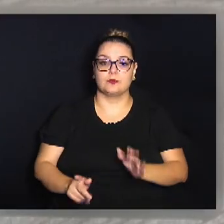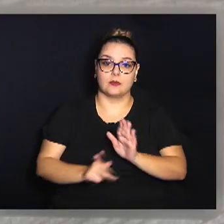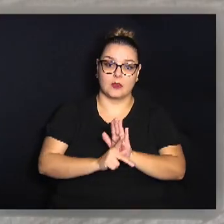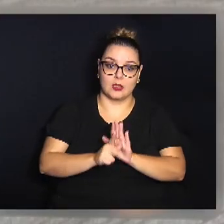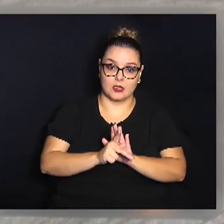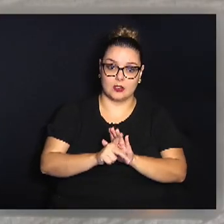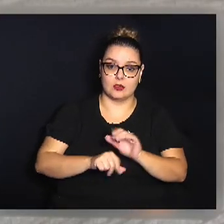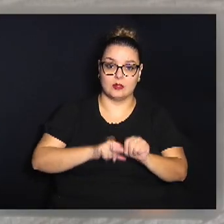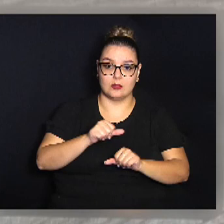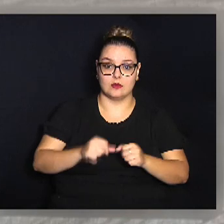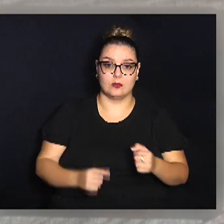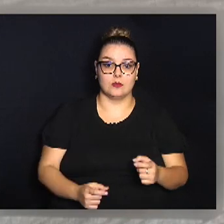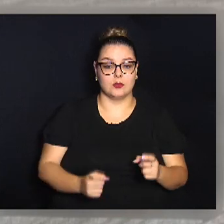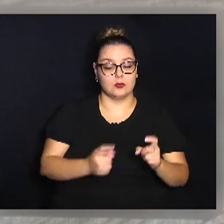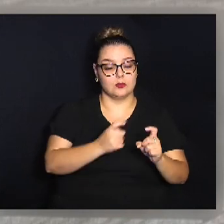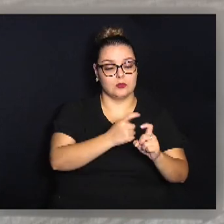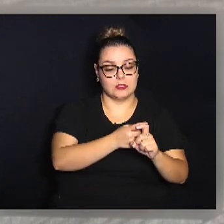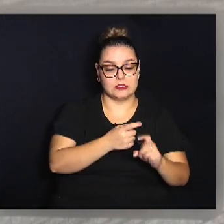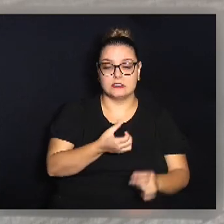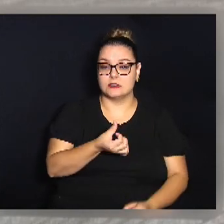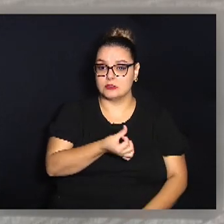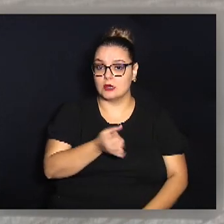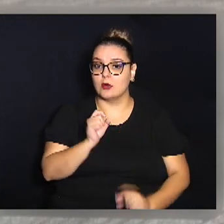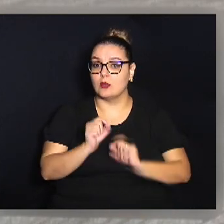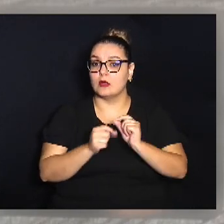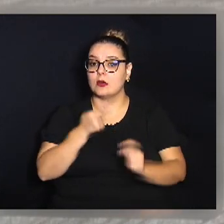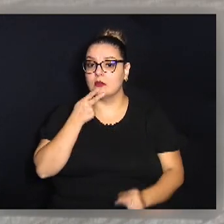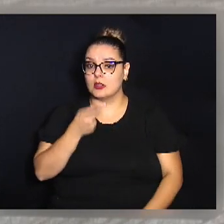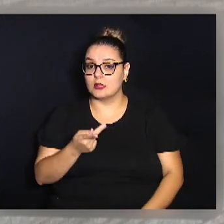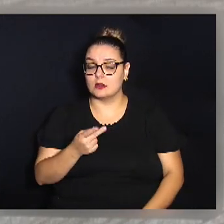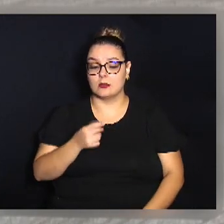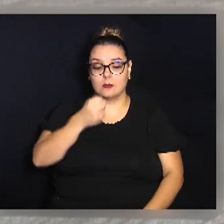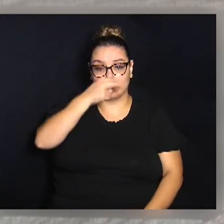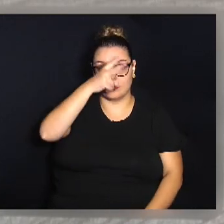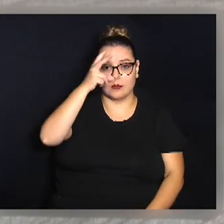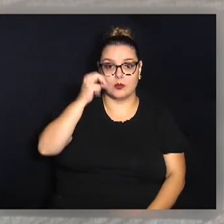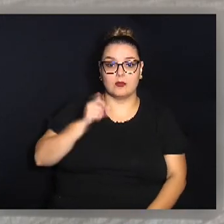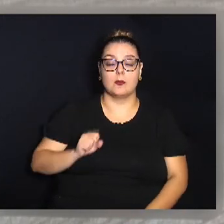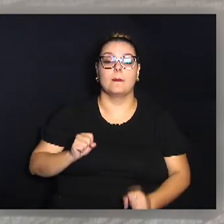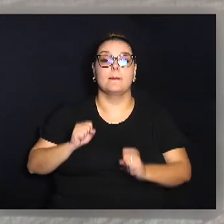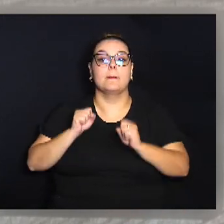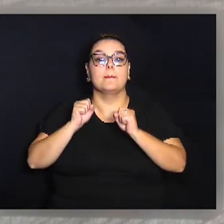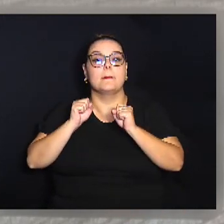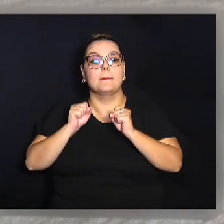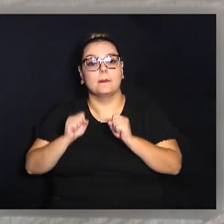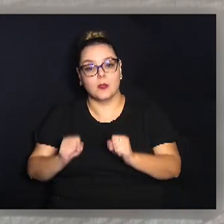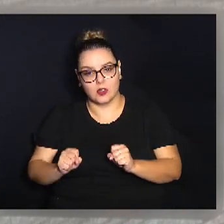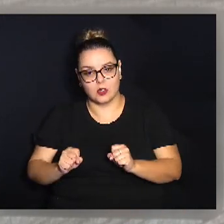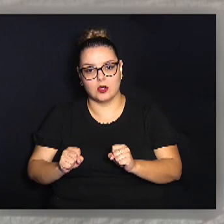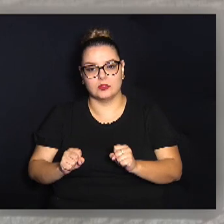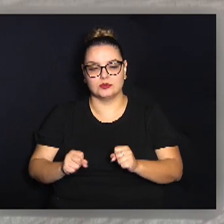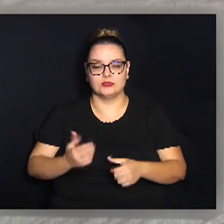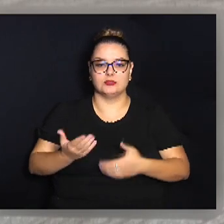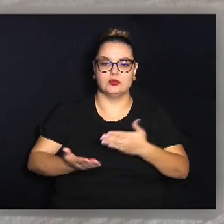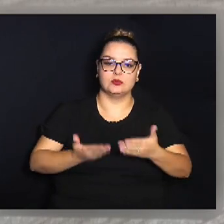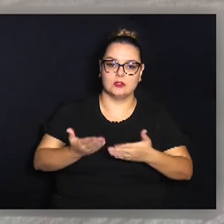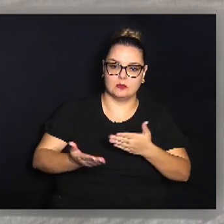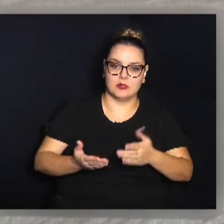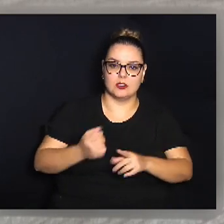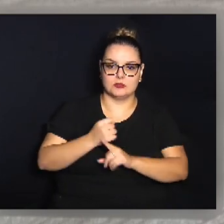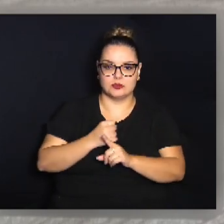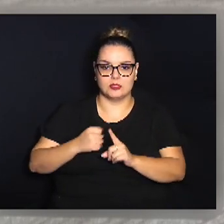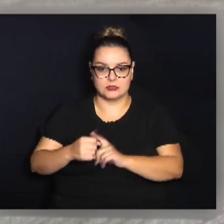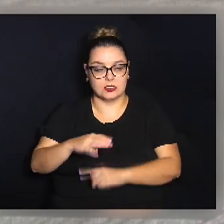projeto que muda o inciso 6º, o que ele fala? Ele fala que a Prefeitura poderá através dessa entidade, fazendo um trabalho social para a cidade